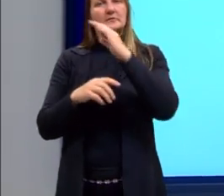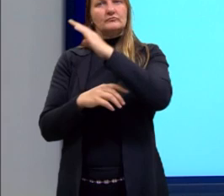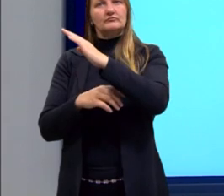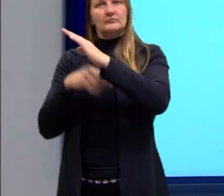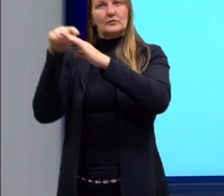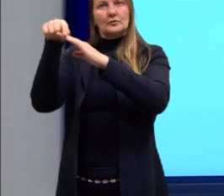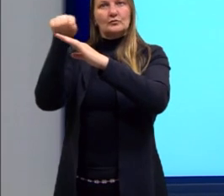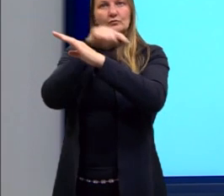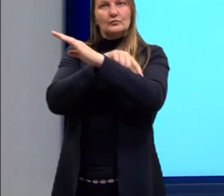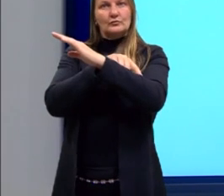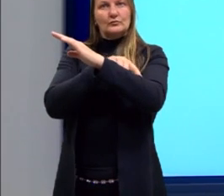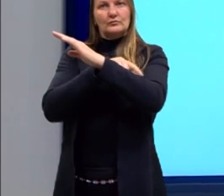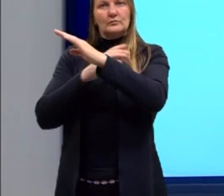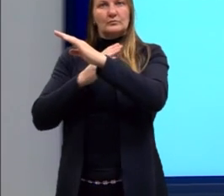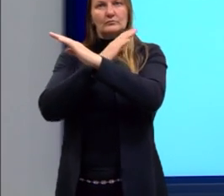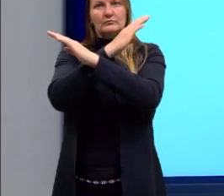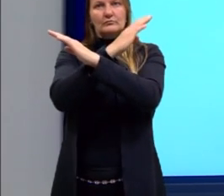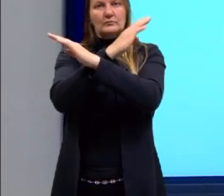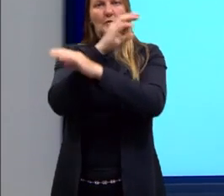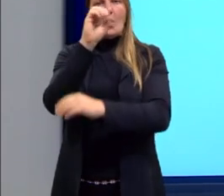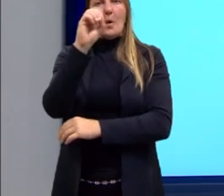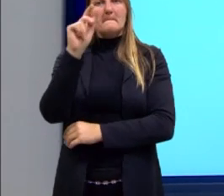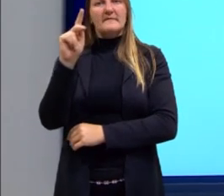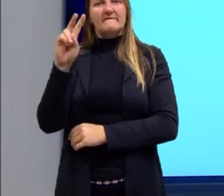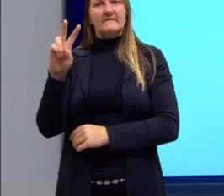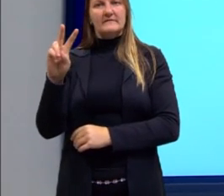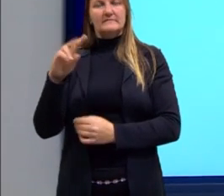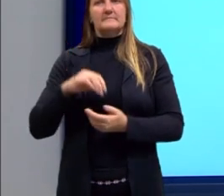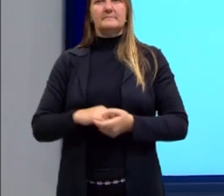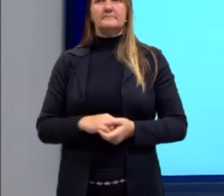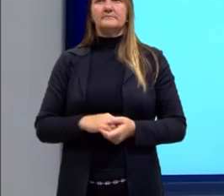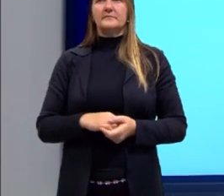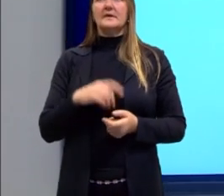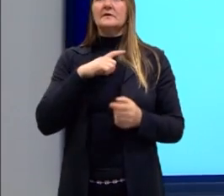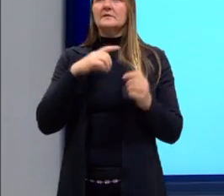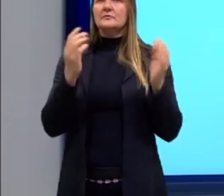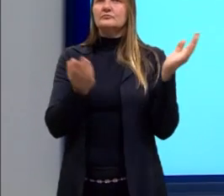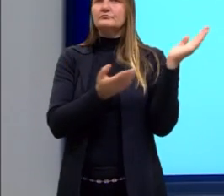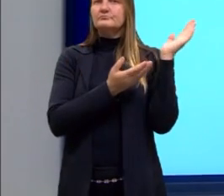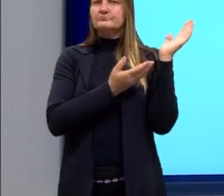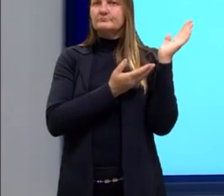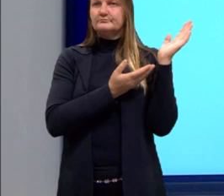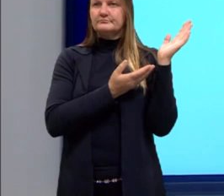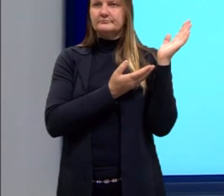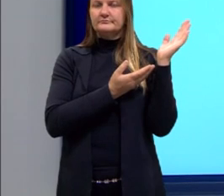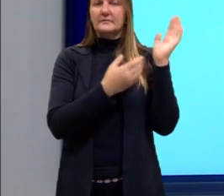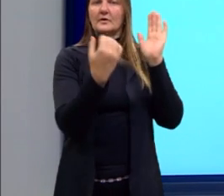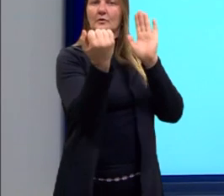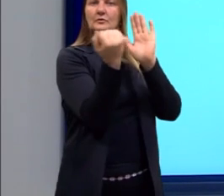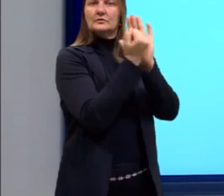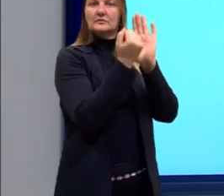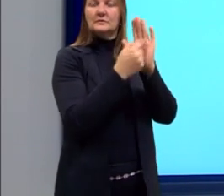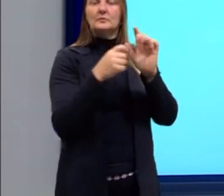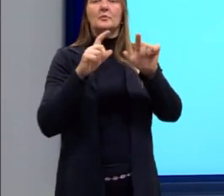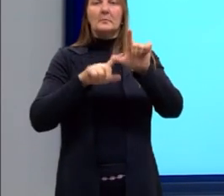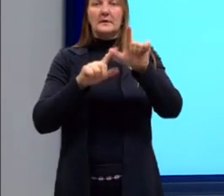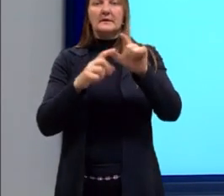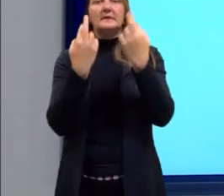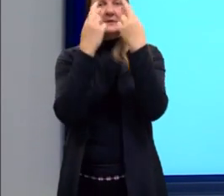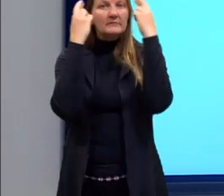pelo vértice ou o PV e aqui eu trouxe também com a simbologia matemática